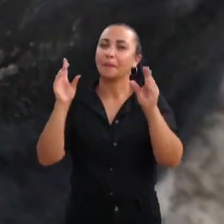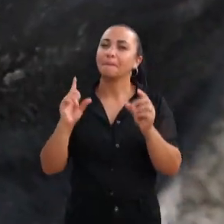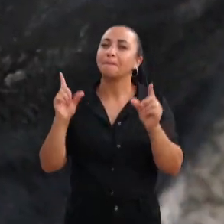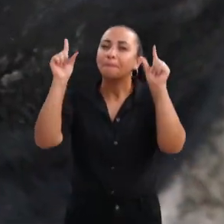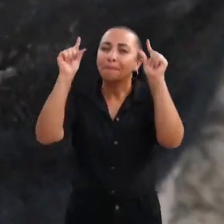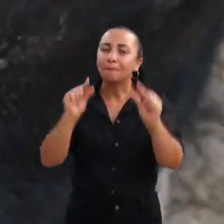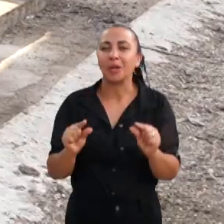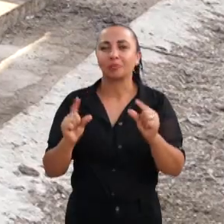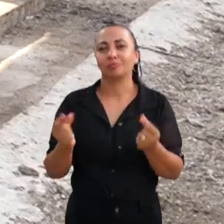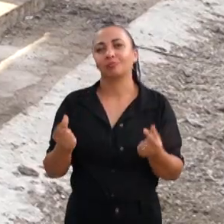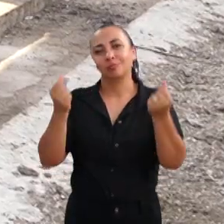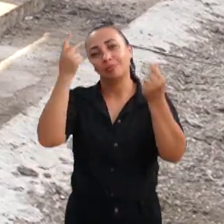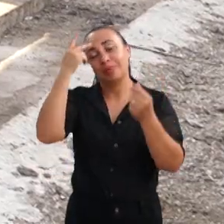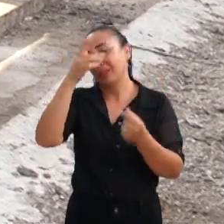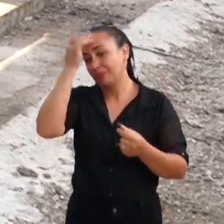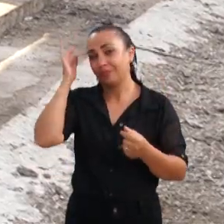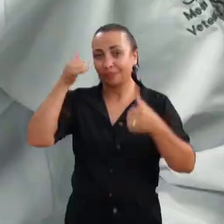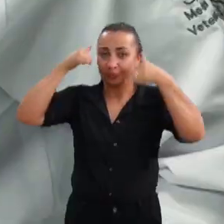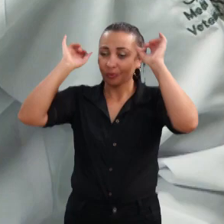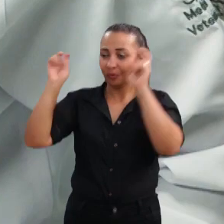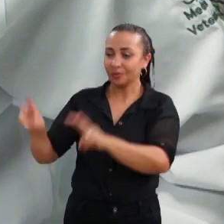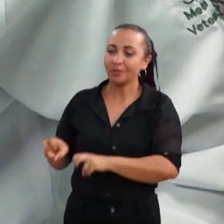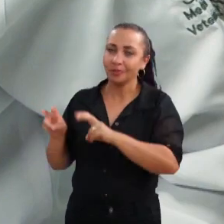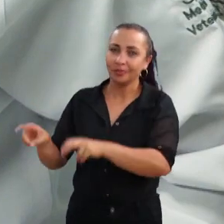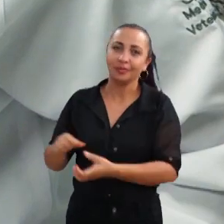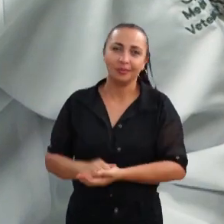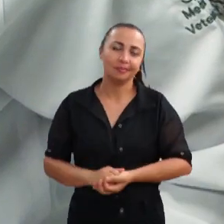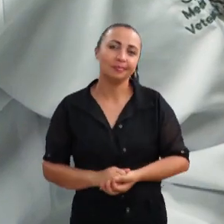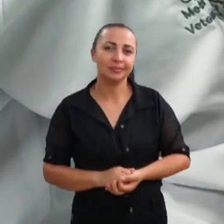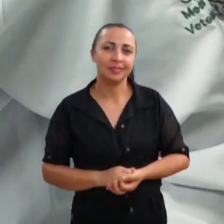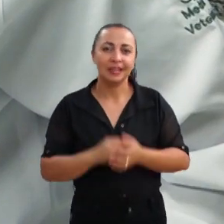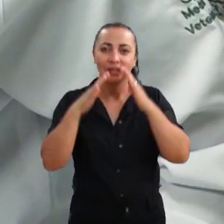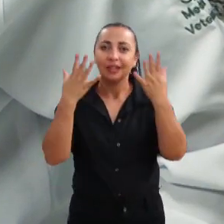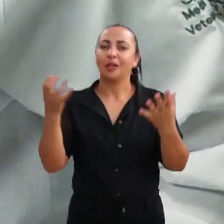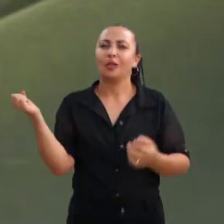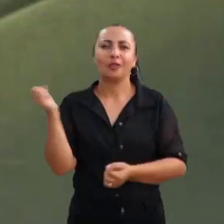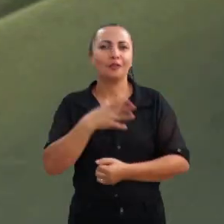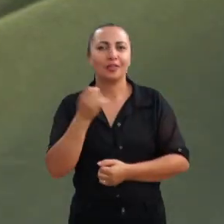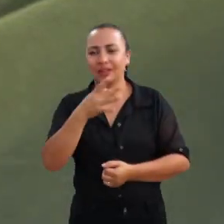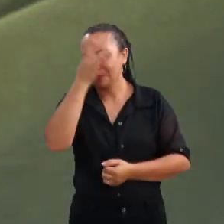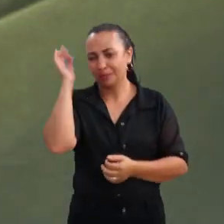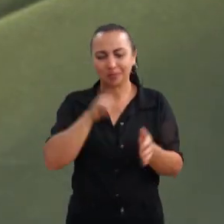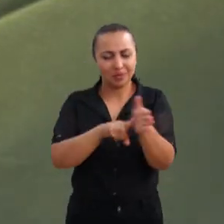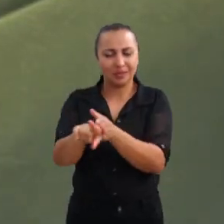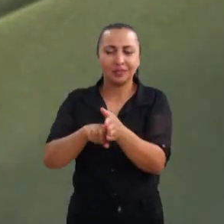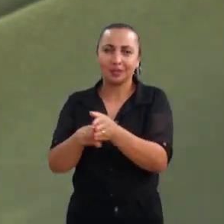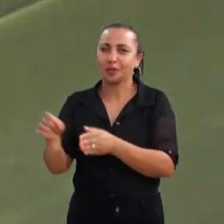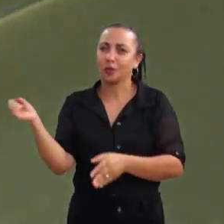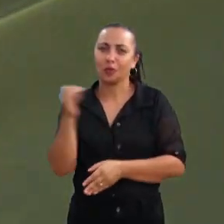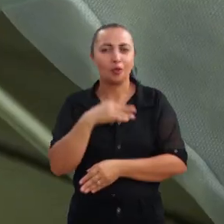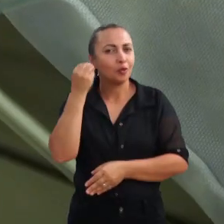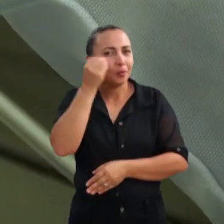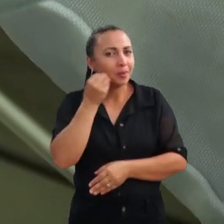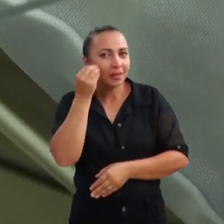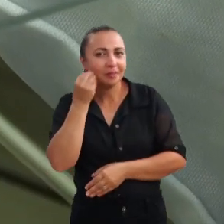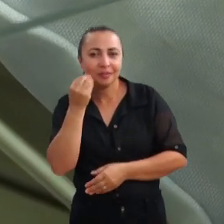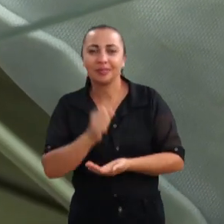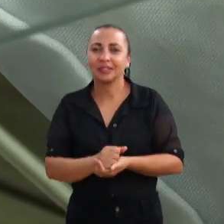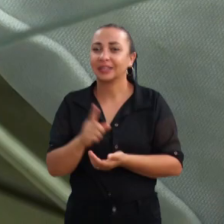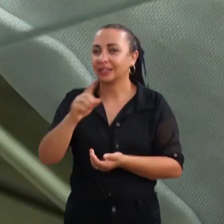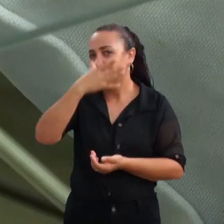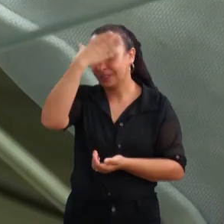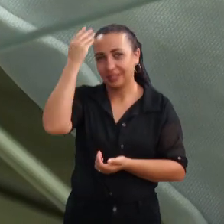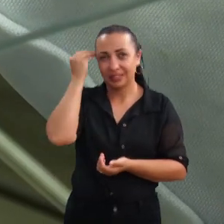assim, menos custos para os pecuaristas. Diante de tantas novidades, os pesquisadores estão partindo para novos